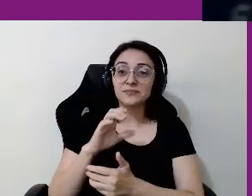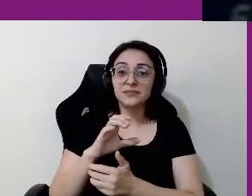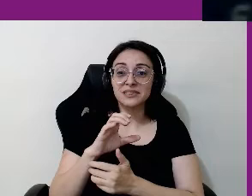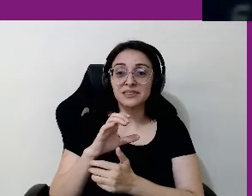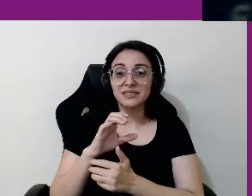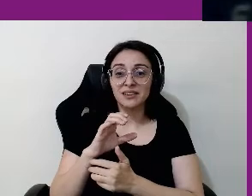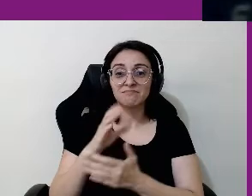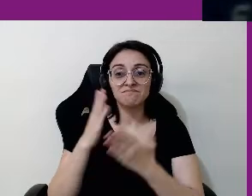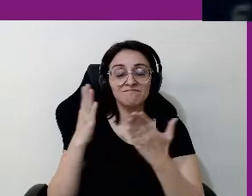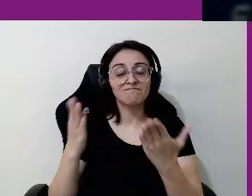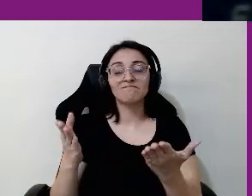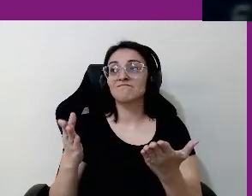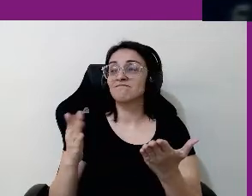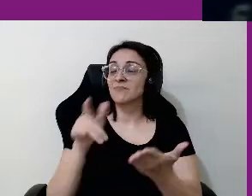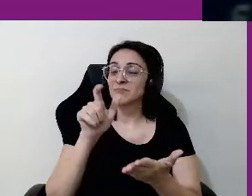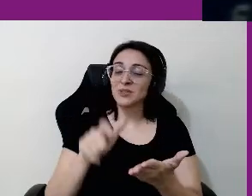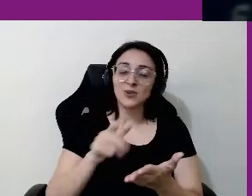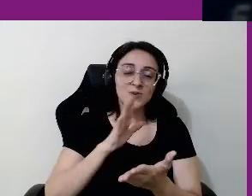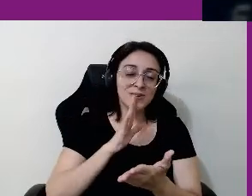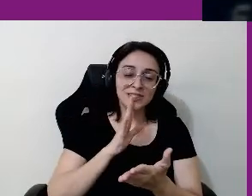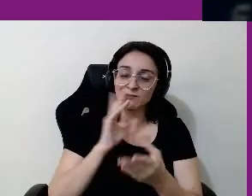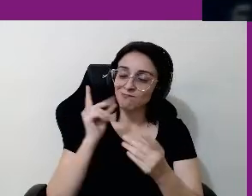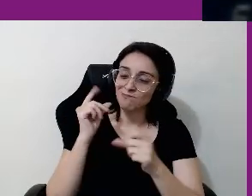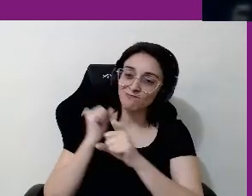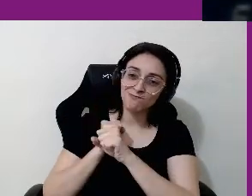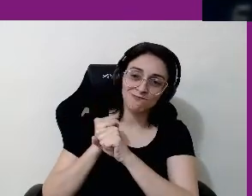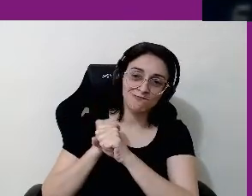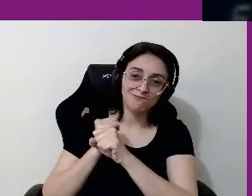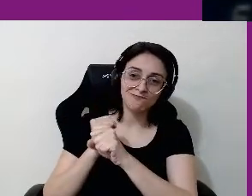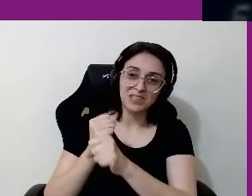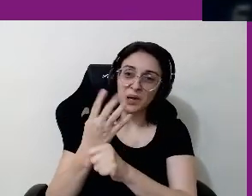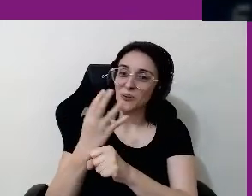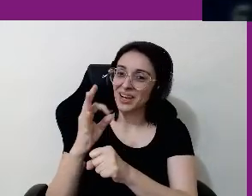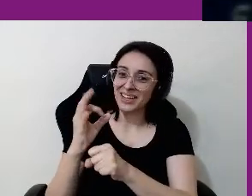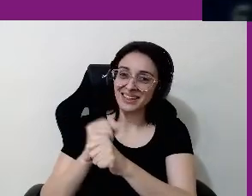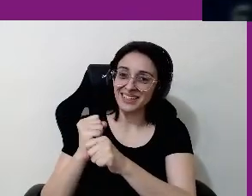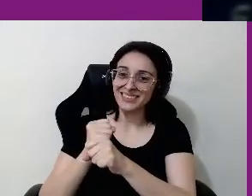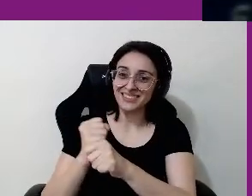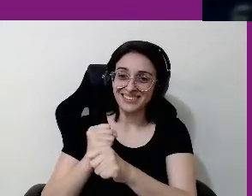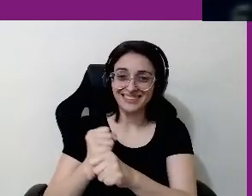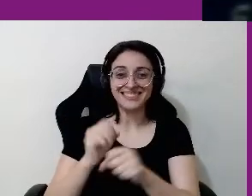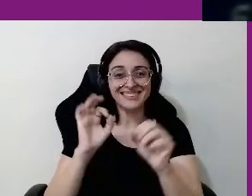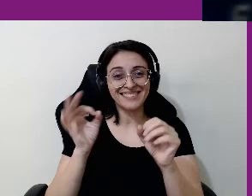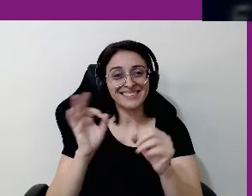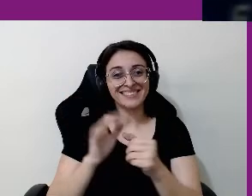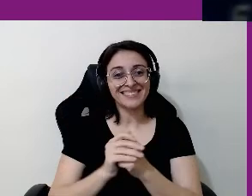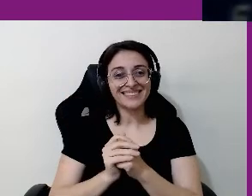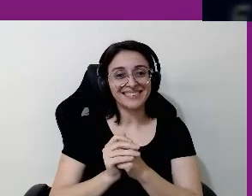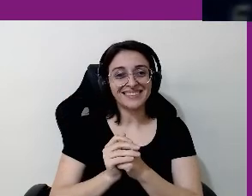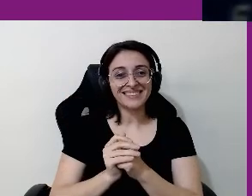pessoa que eu conheço há mais de 40 anos e